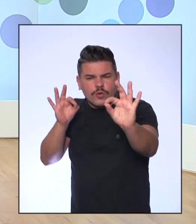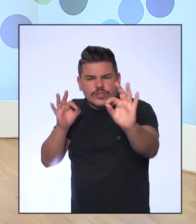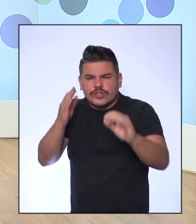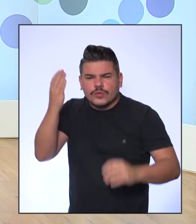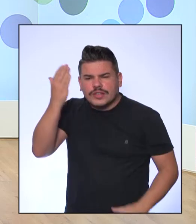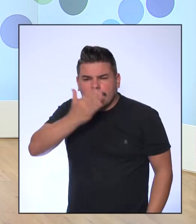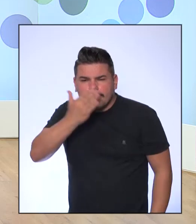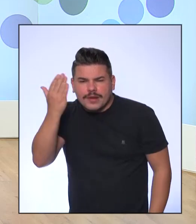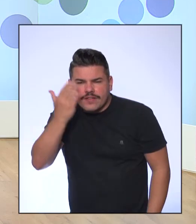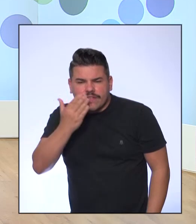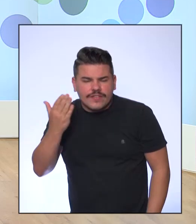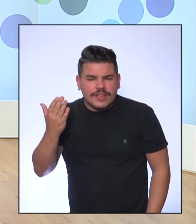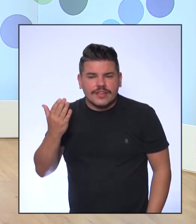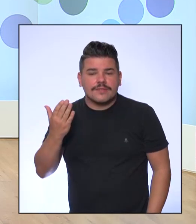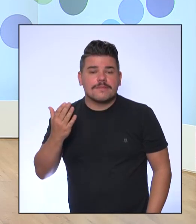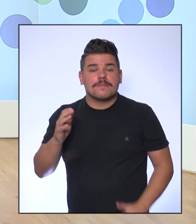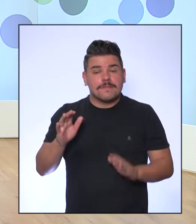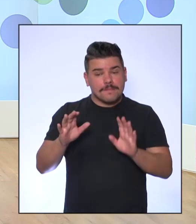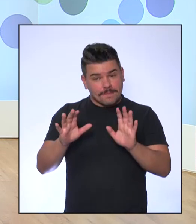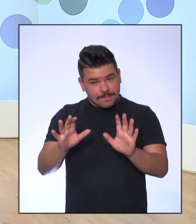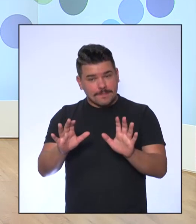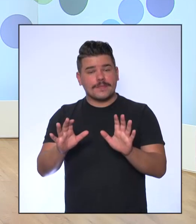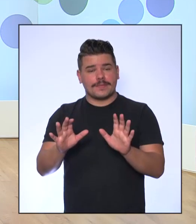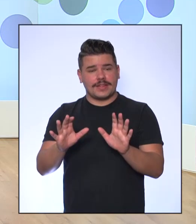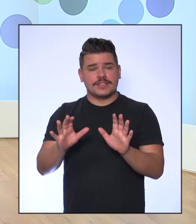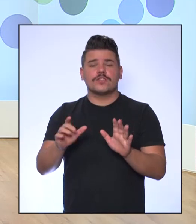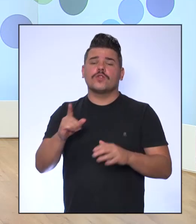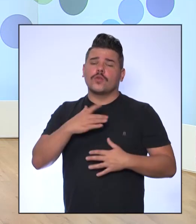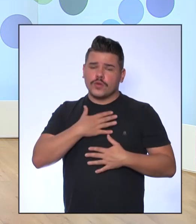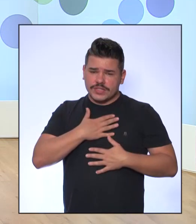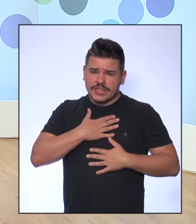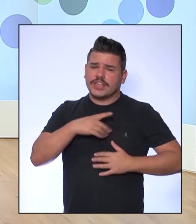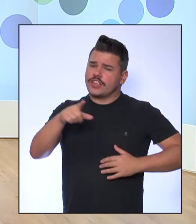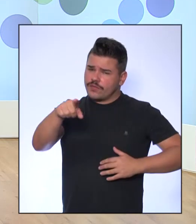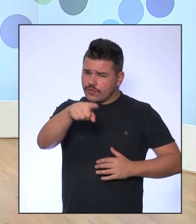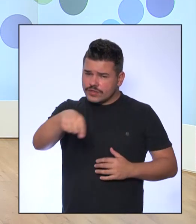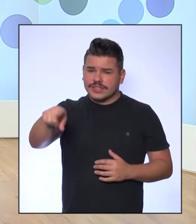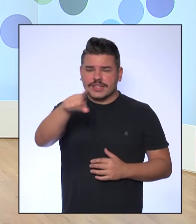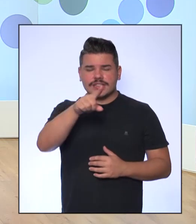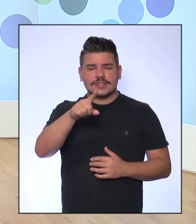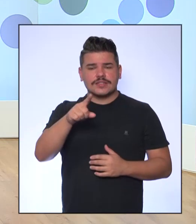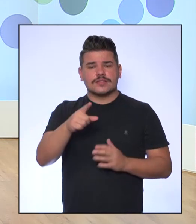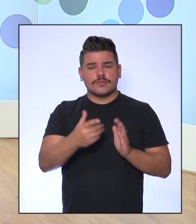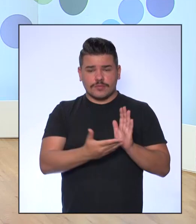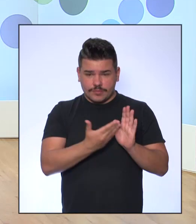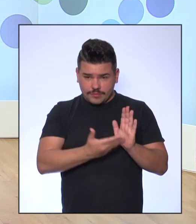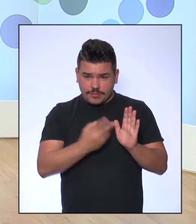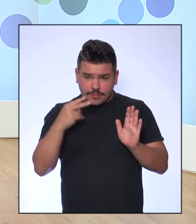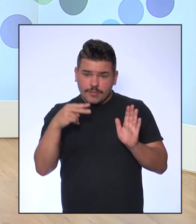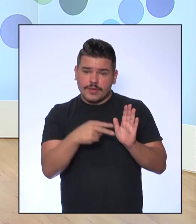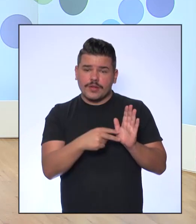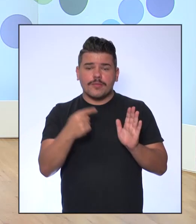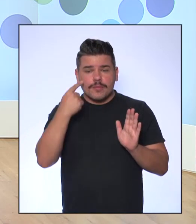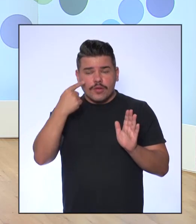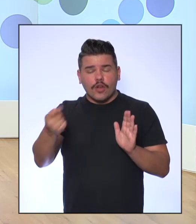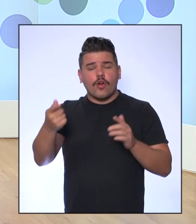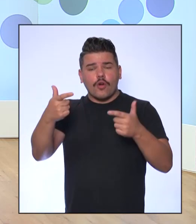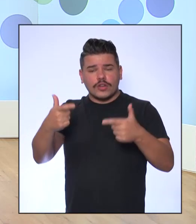da figura. Mas eu gostaria que vocês só localizassem o triângulo, né,